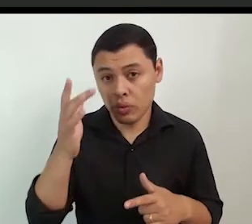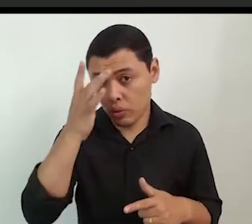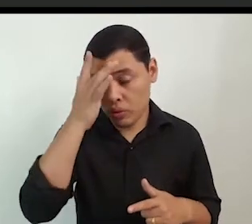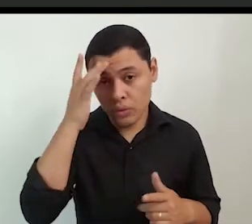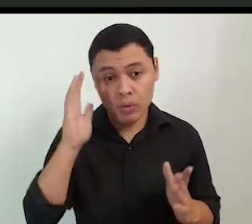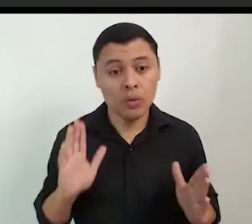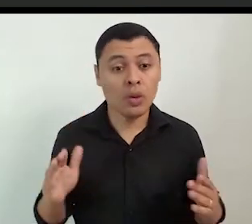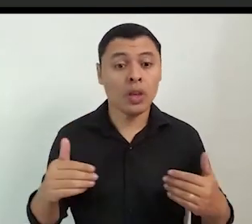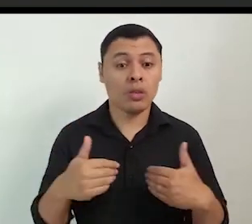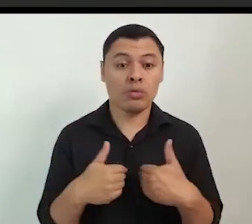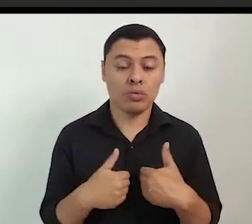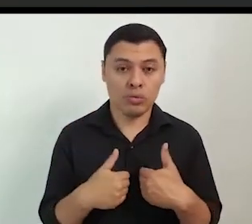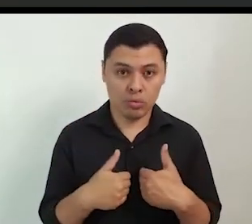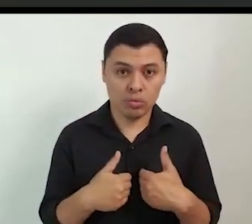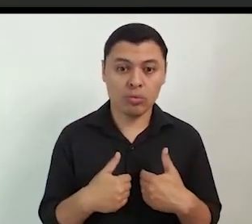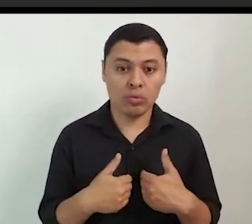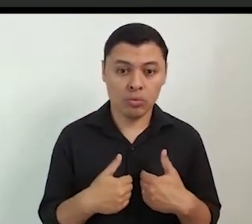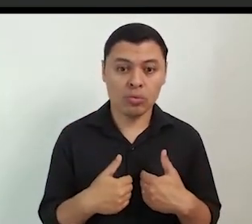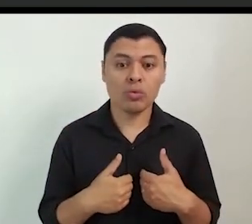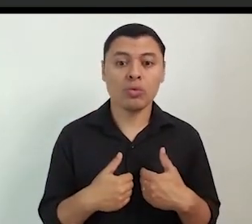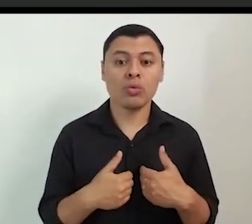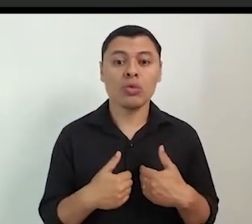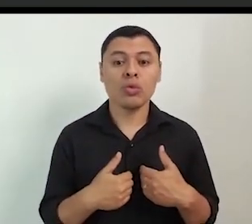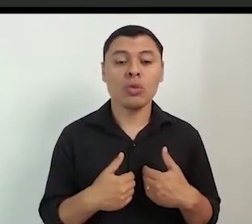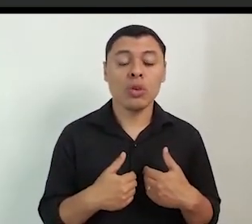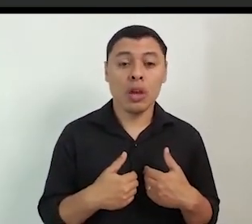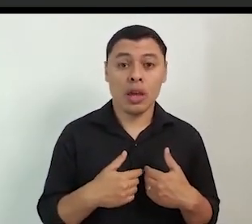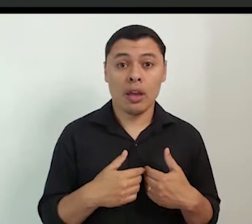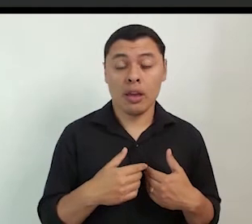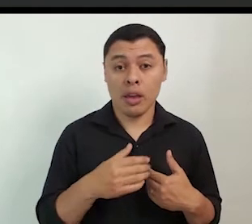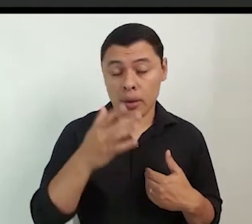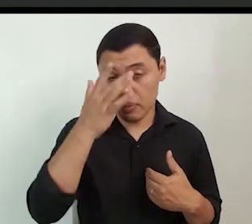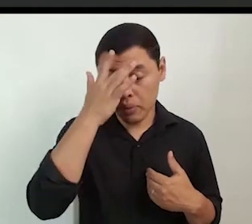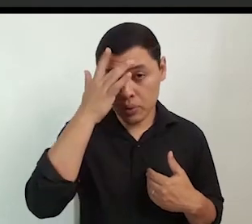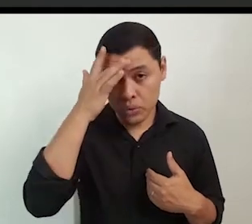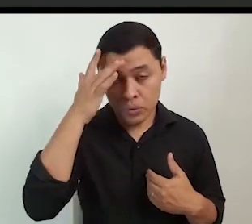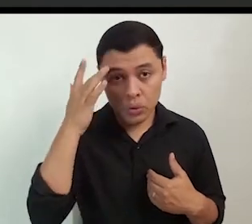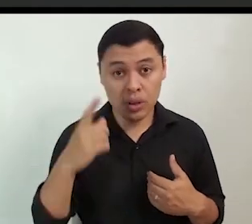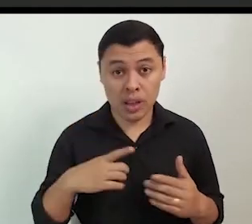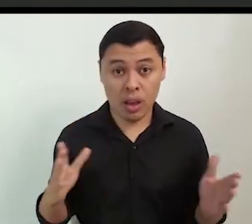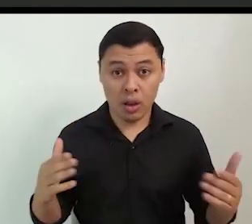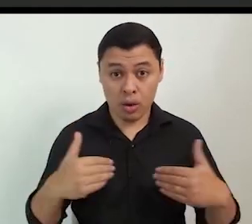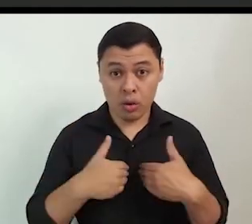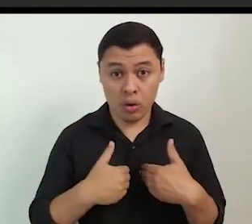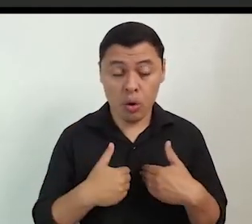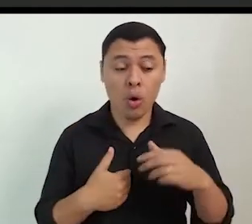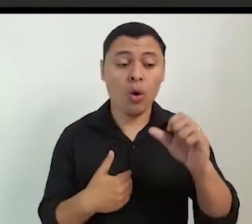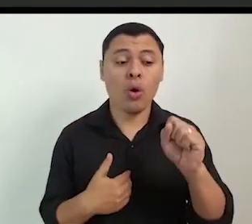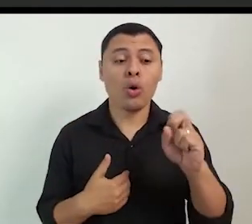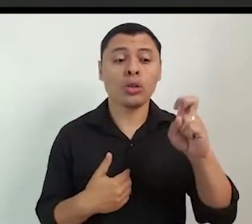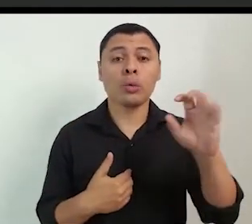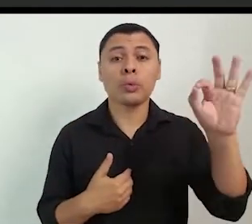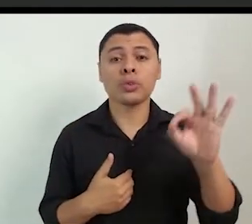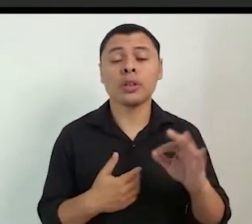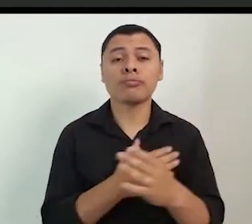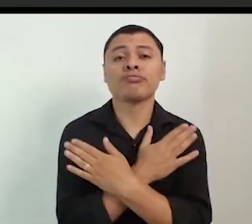no caso. No caso das pessoas autistas, 85% delas estão fora do mercado de trabalho,